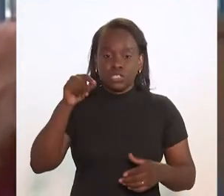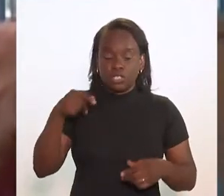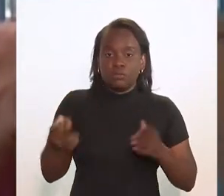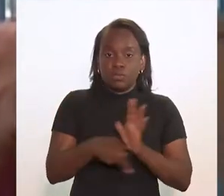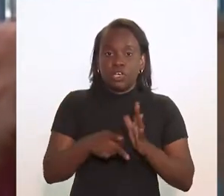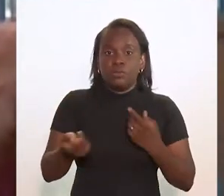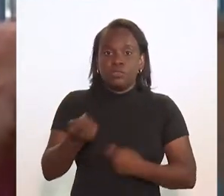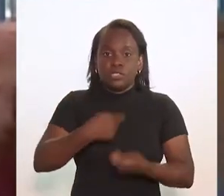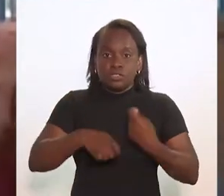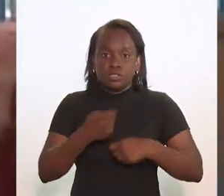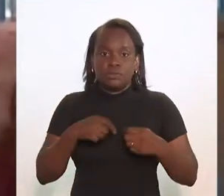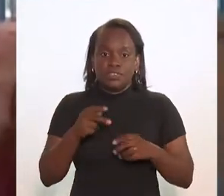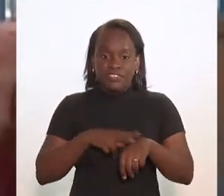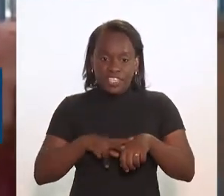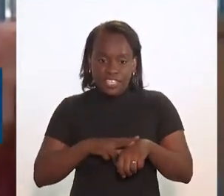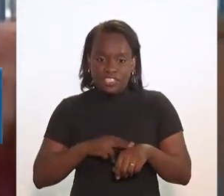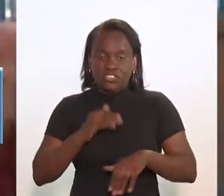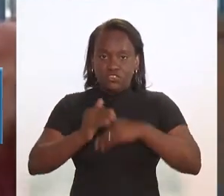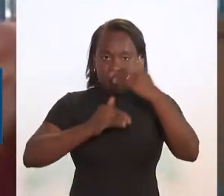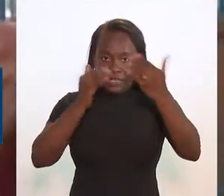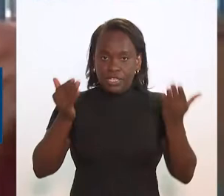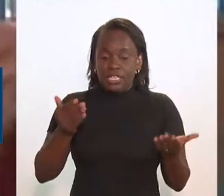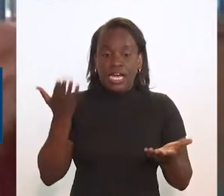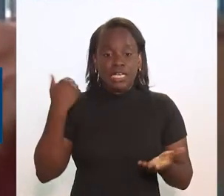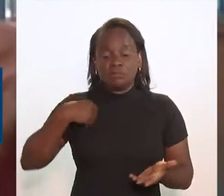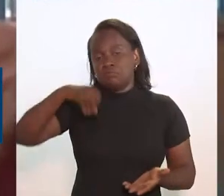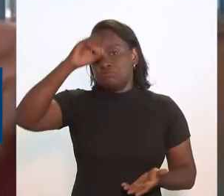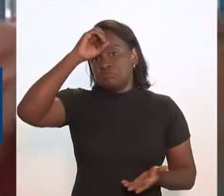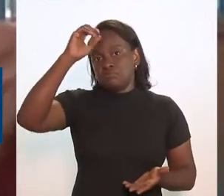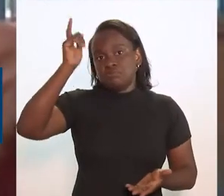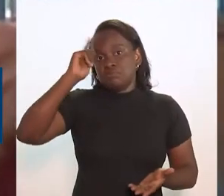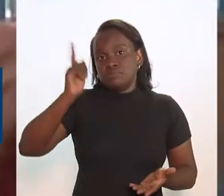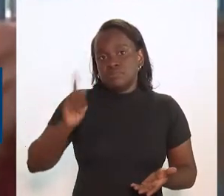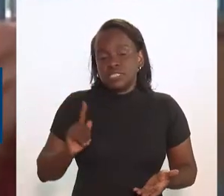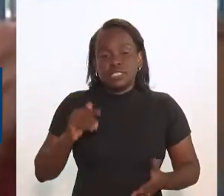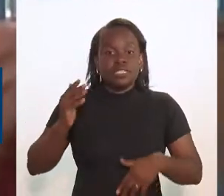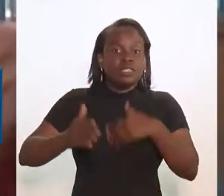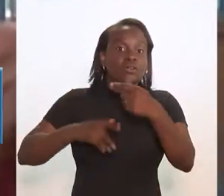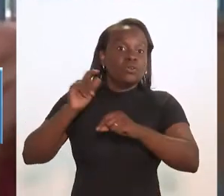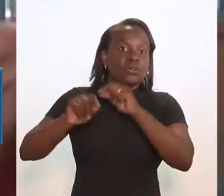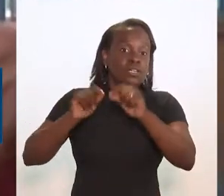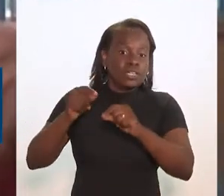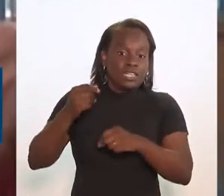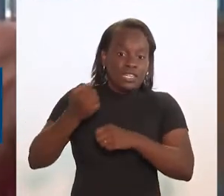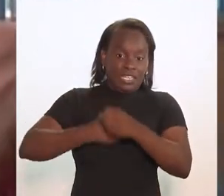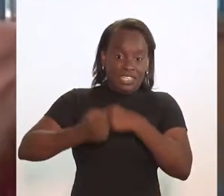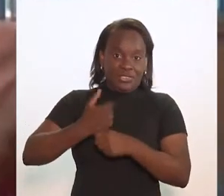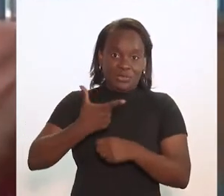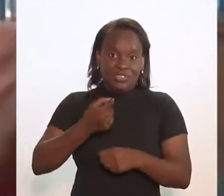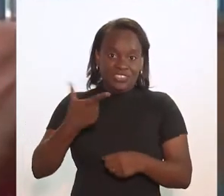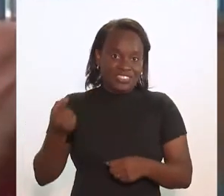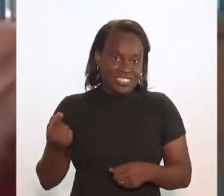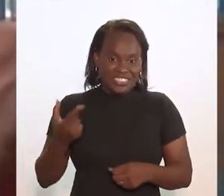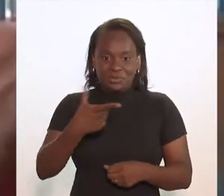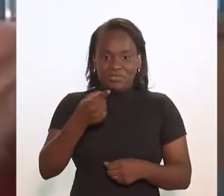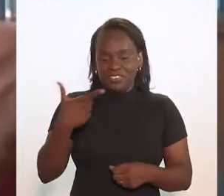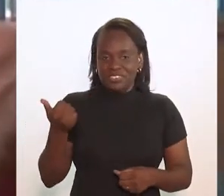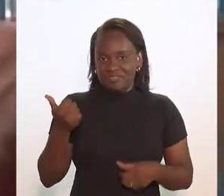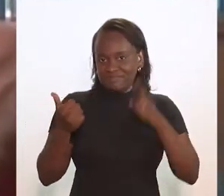para o desenvolvimento sustentável, não se tinha noção do que aconteceria em 2020